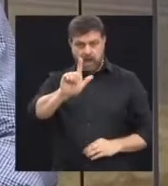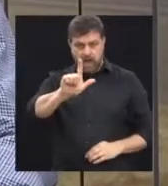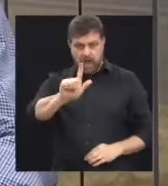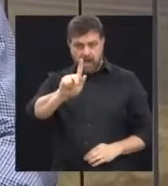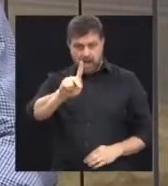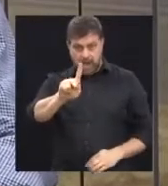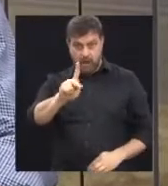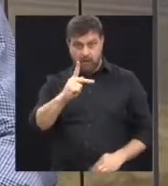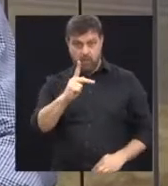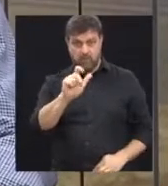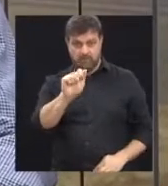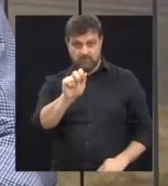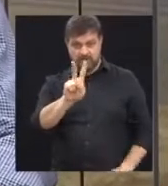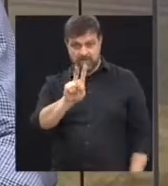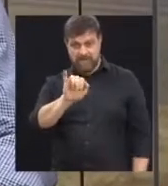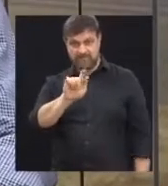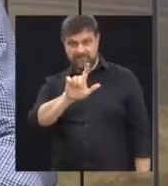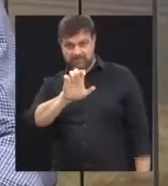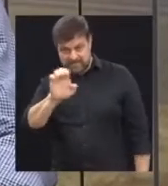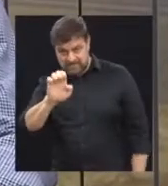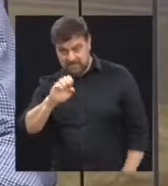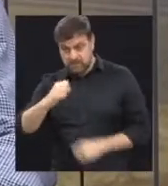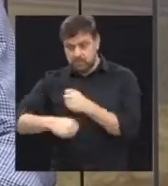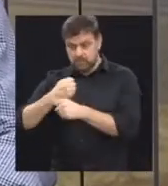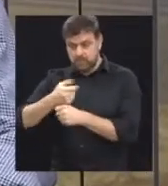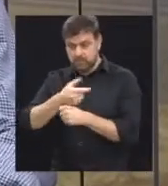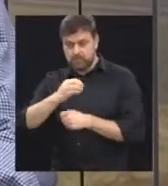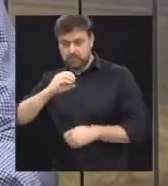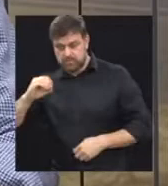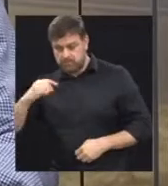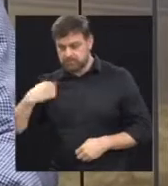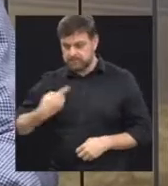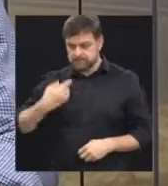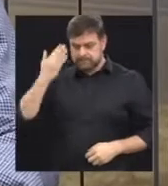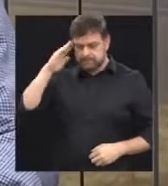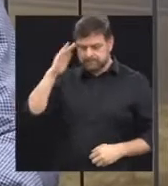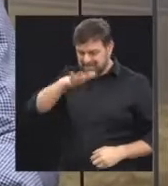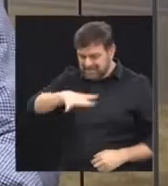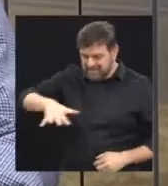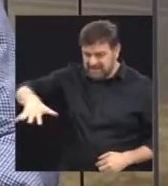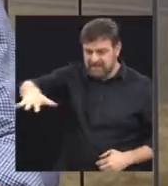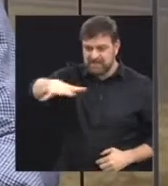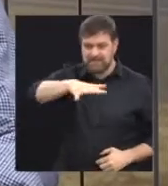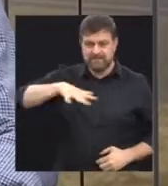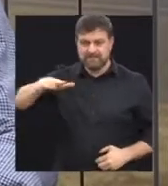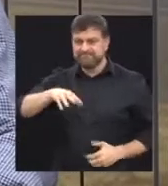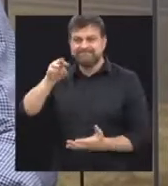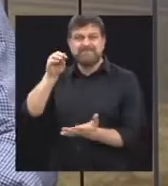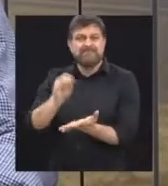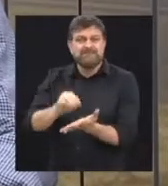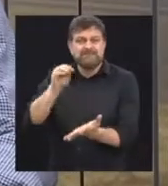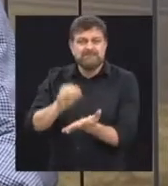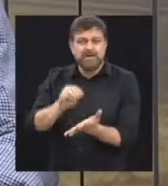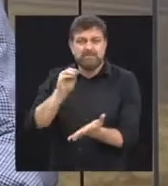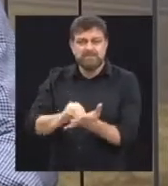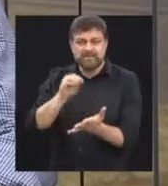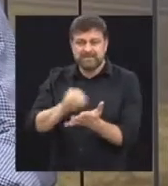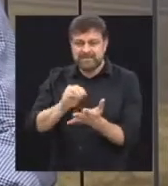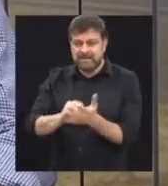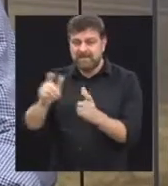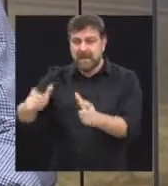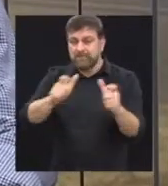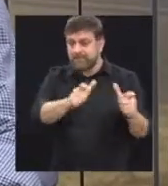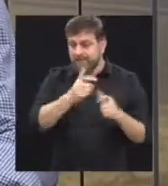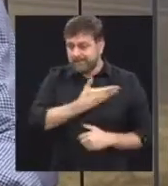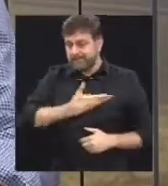que foi instalado no ano de 2000. Nós entendemos lá naquela região que havia uma carência total e geral de